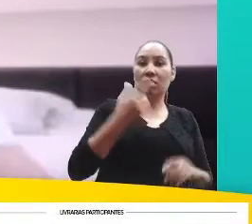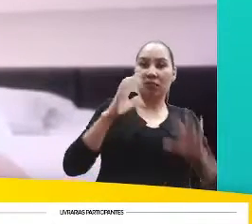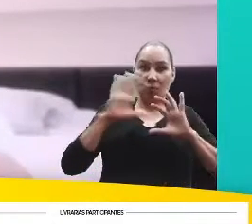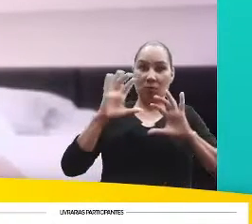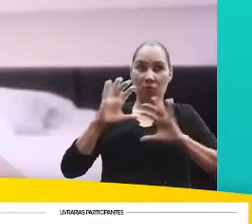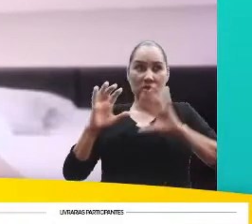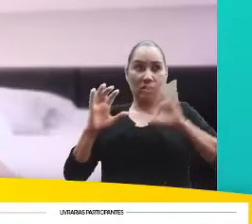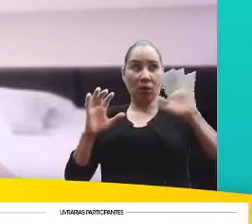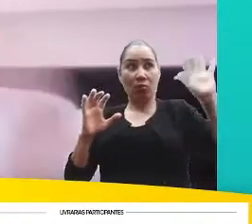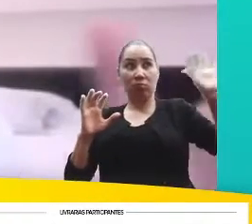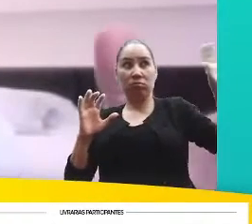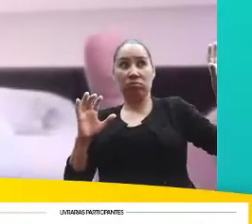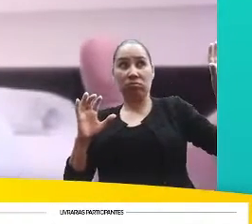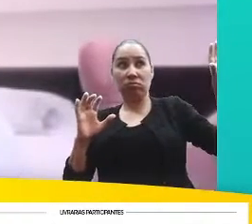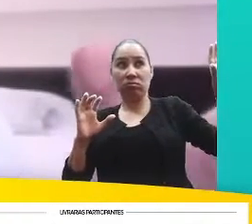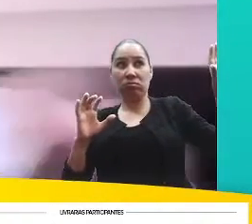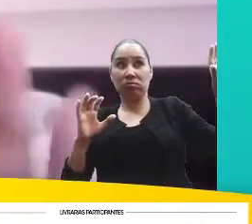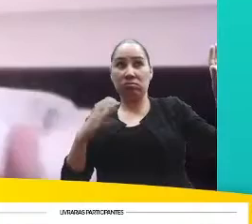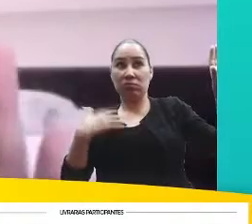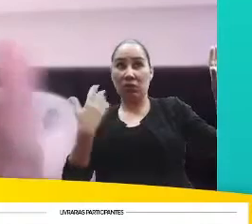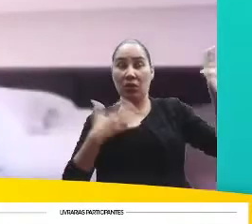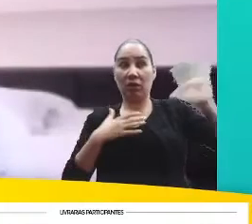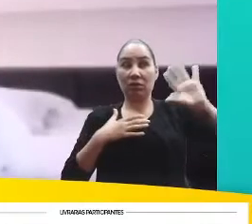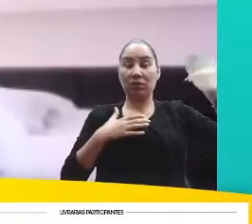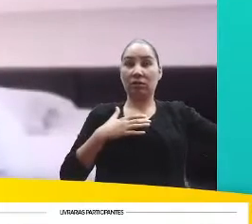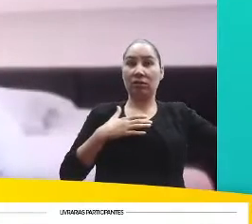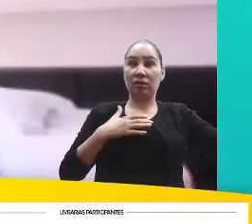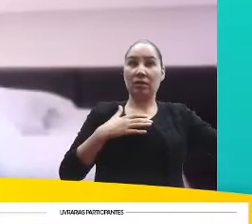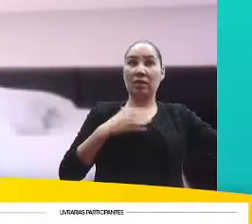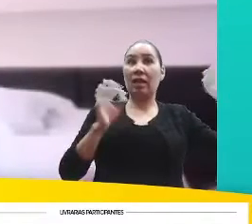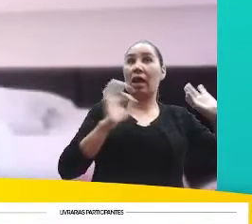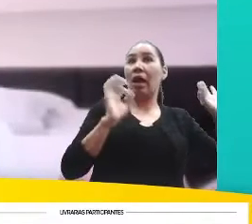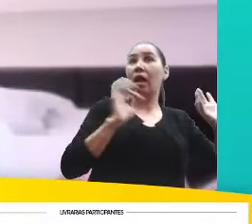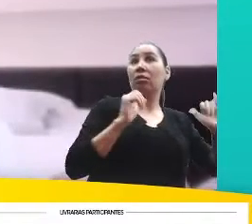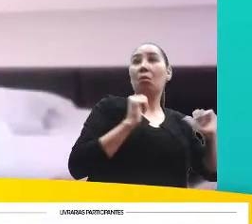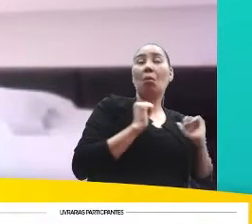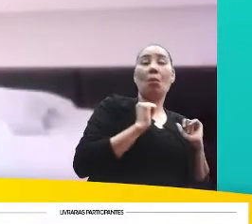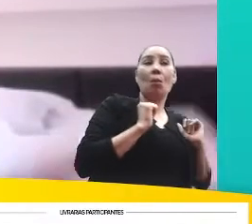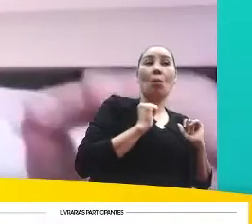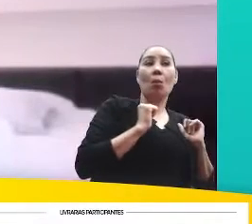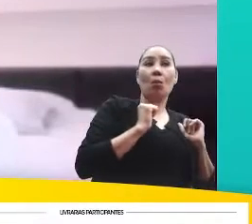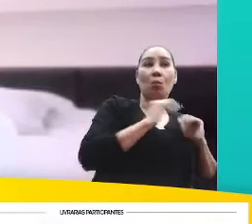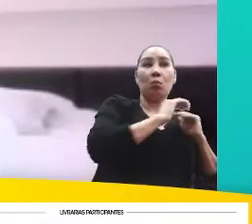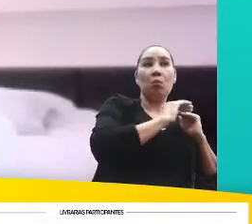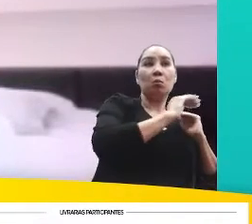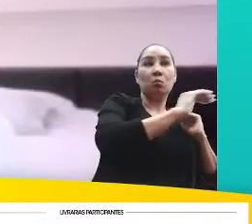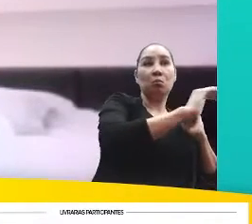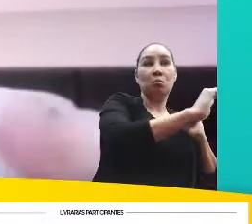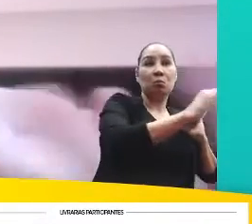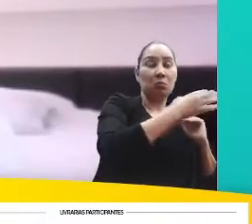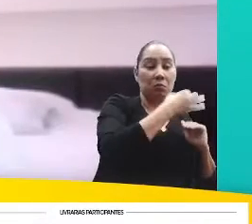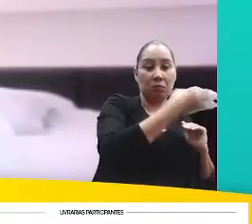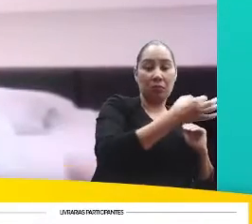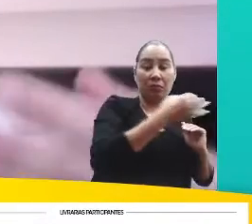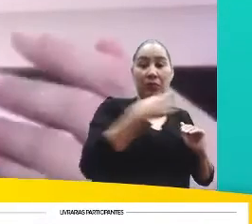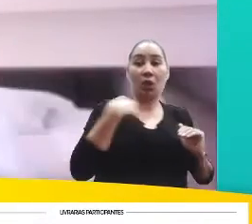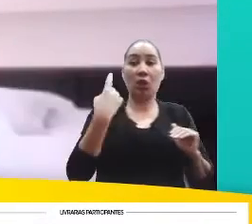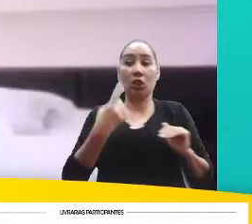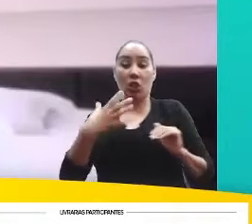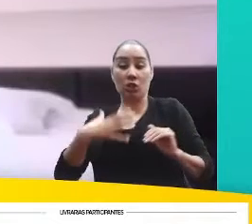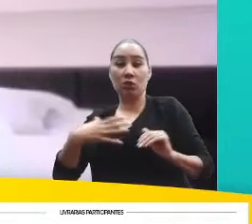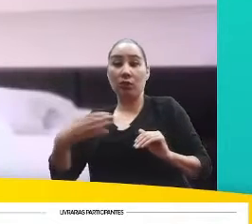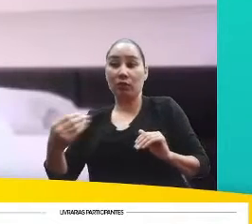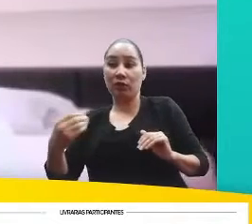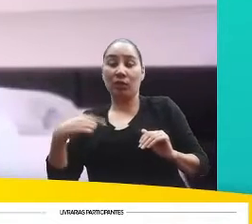lá contemplando uma luz, ficar fazendo nada pela eternidade, numa ociosidade terrível, e o nosso filho, o